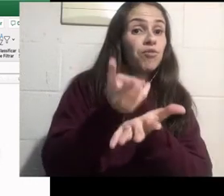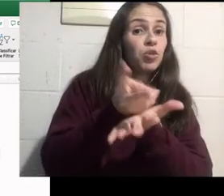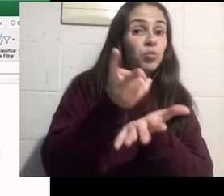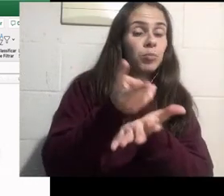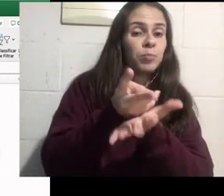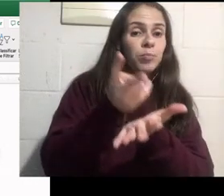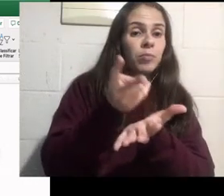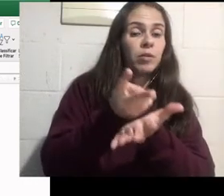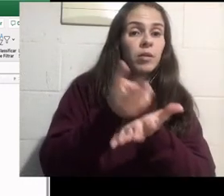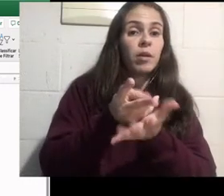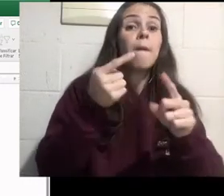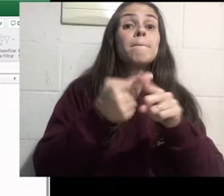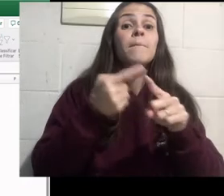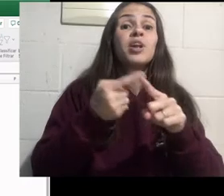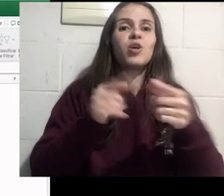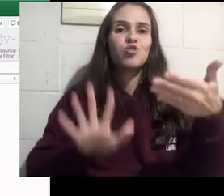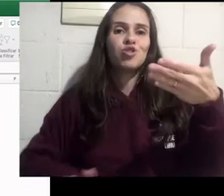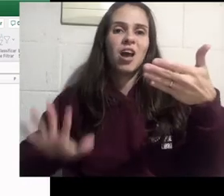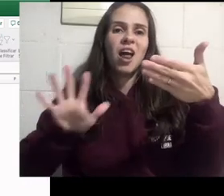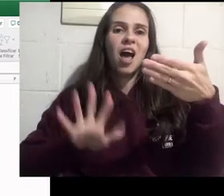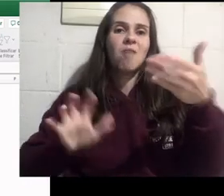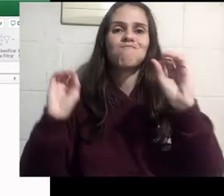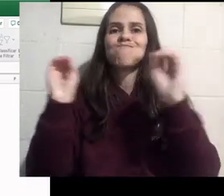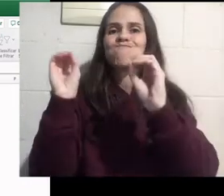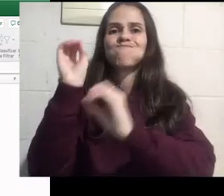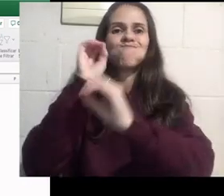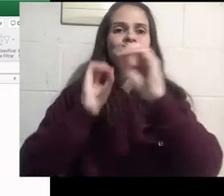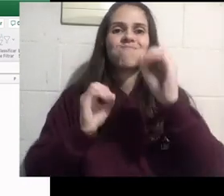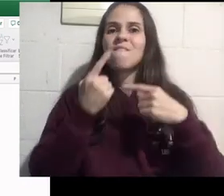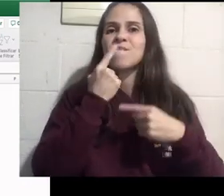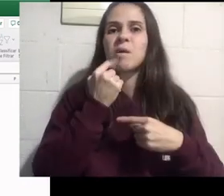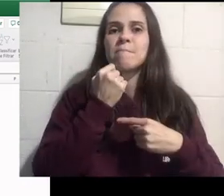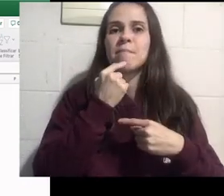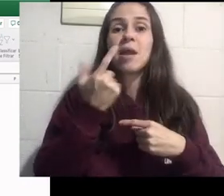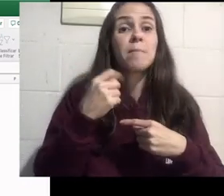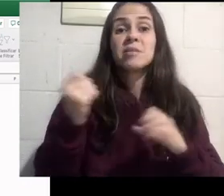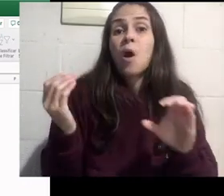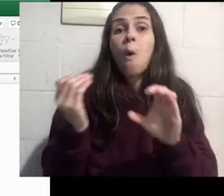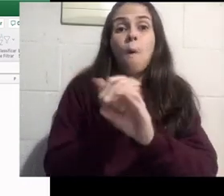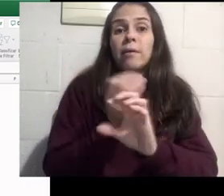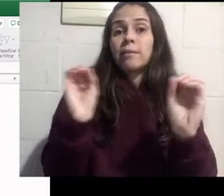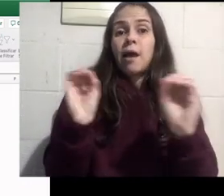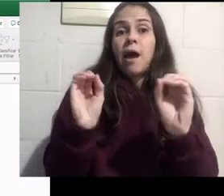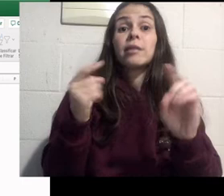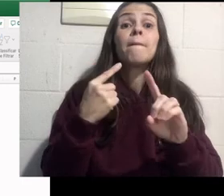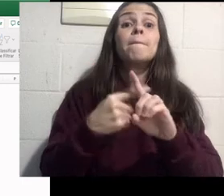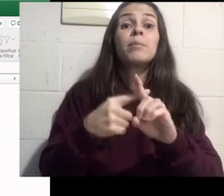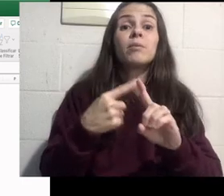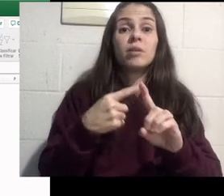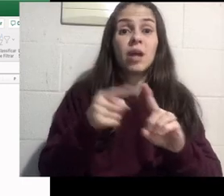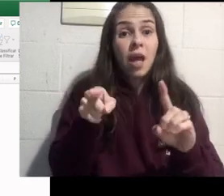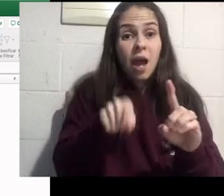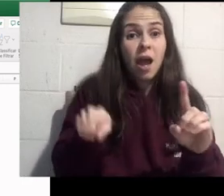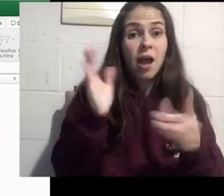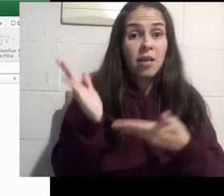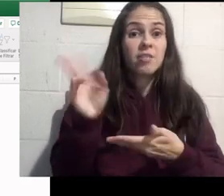investimento total, deixa eu clicar aqui para vocês verem, vejam que não tem nada em vermelho, ou seja, não tem nada a ser preenchido. Por quê? Porque